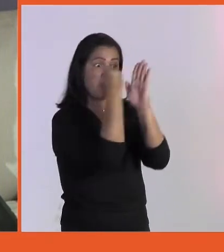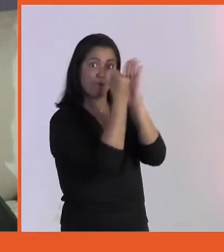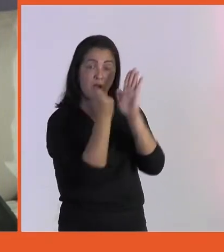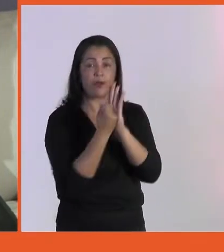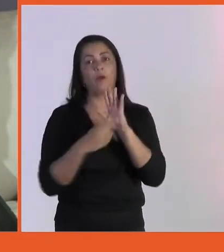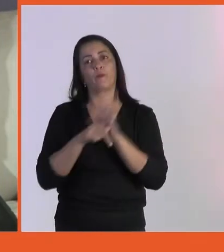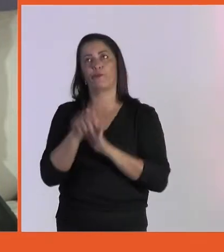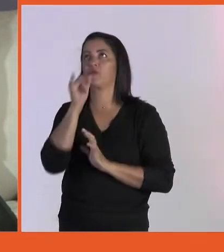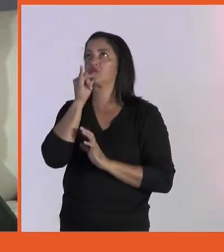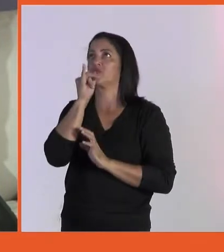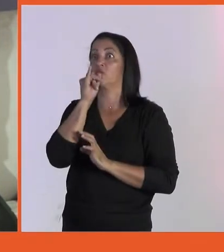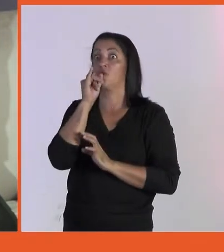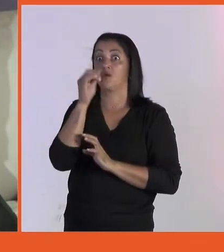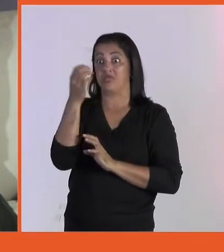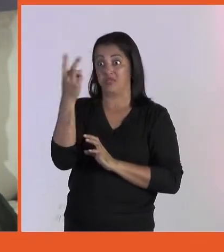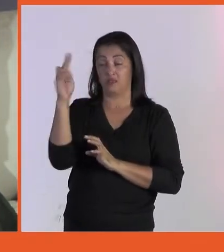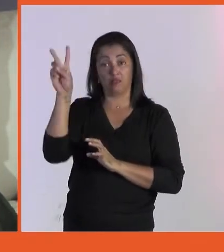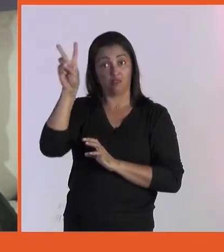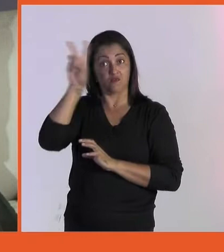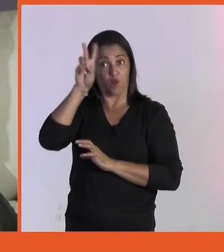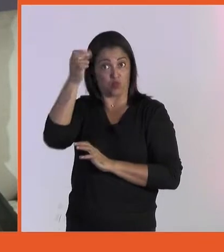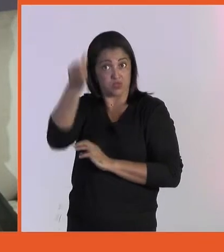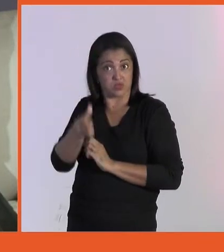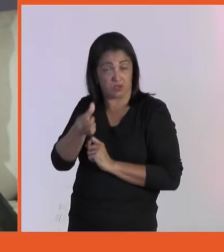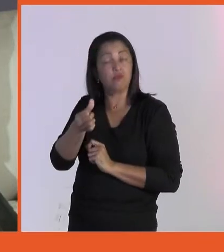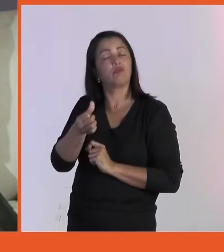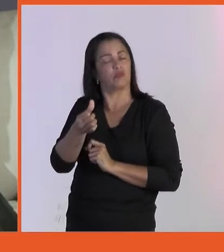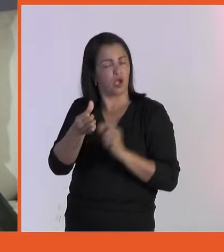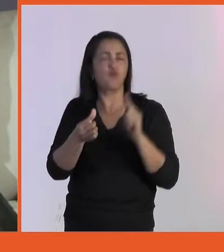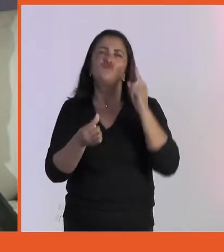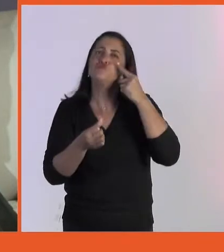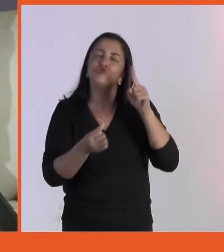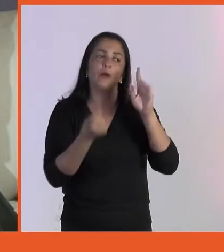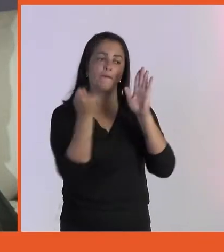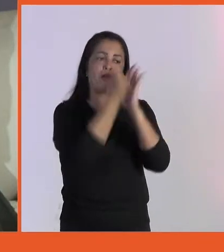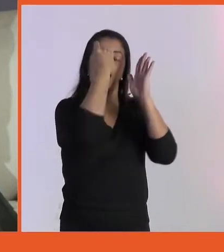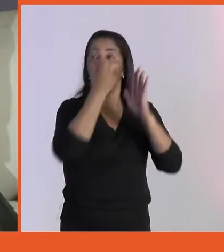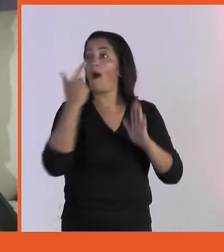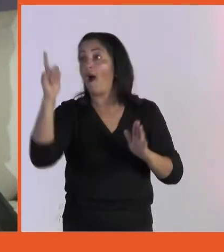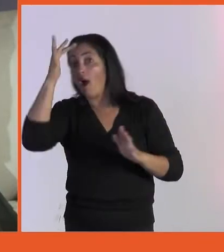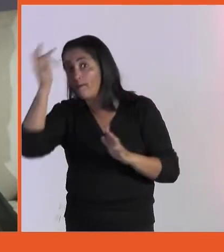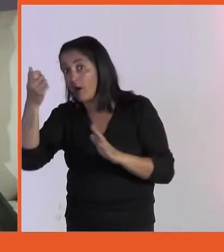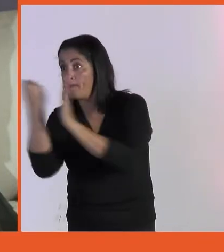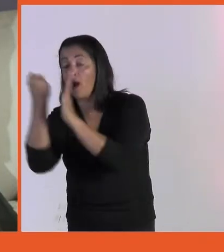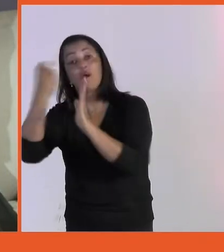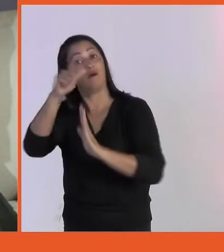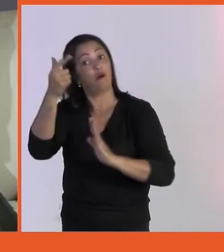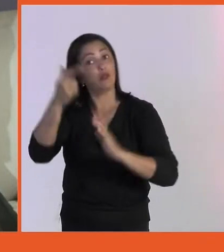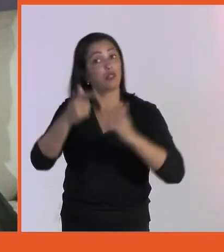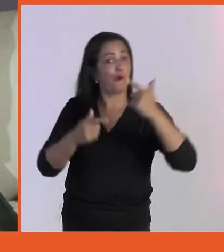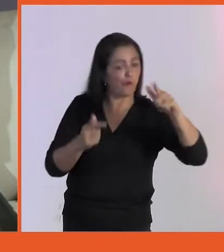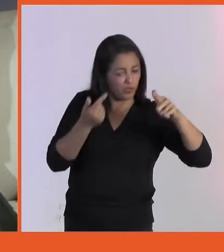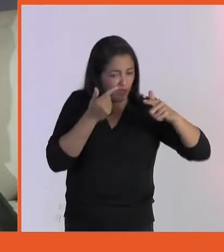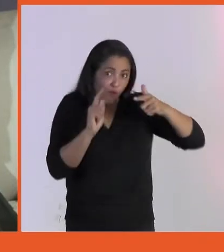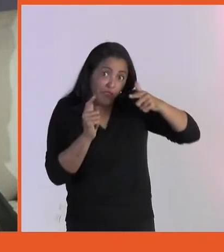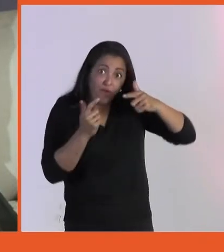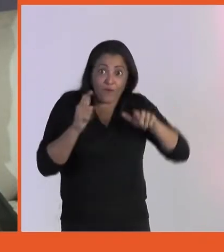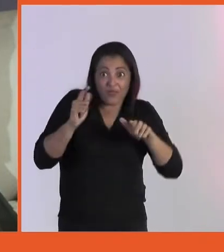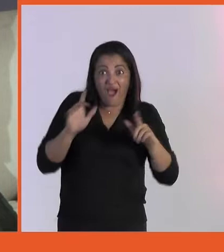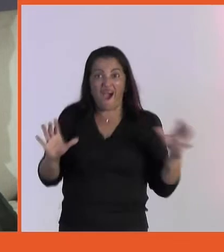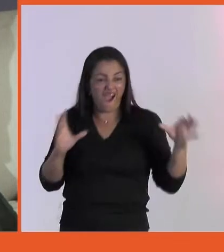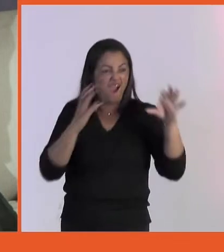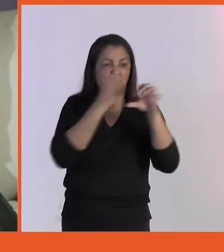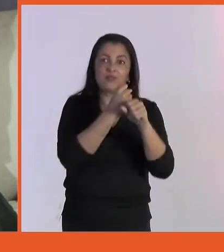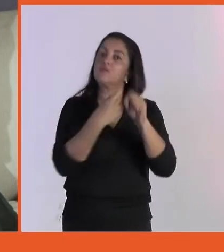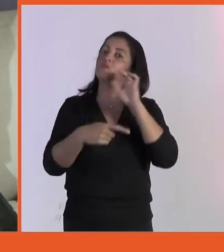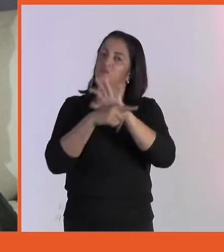a sexta, era a galera comentando, ah, num dia eles iam numa marca, no outro dia eles iam em outra marca, até a gente conseguir fechar as cotas e fazer